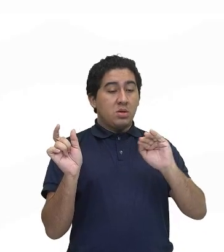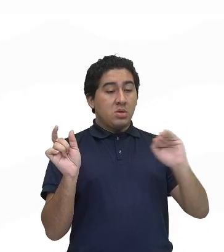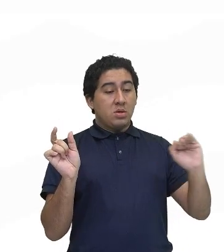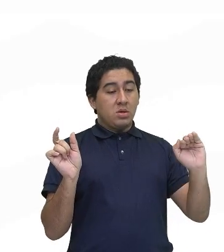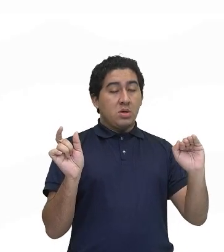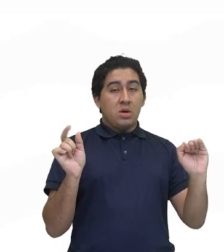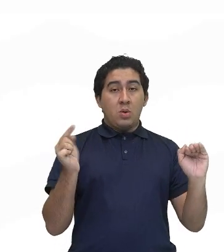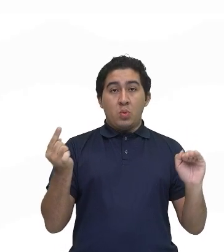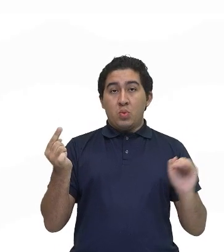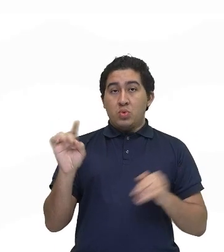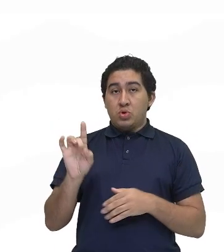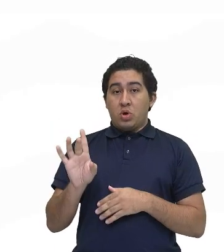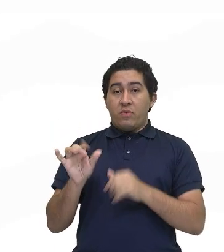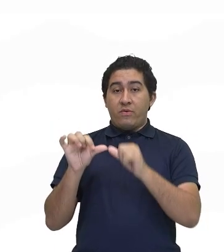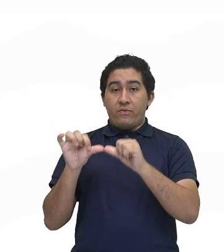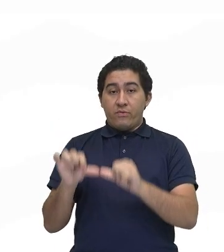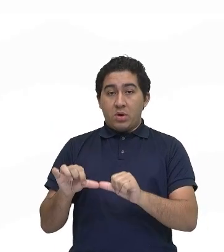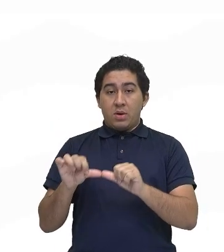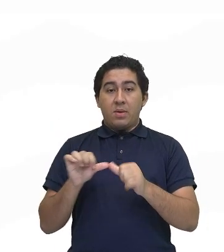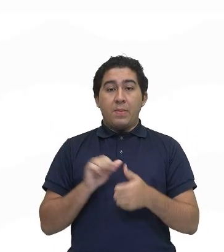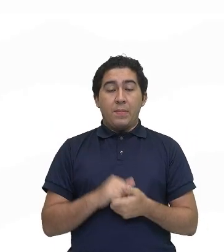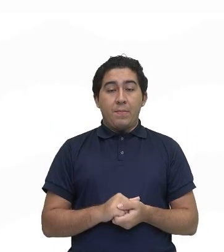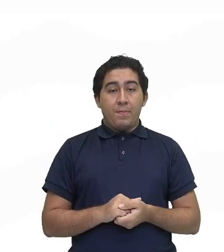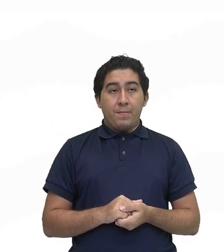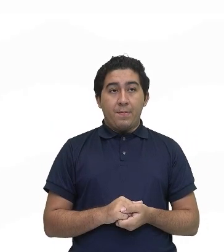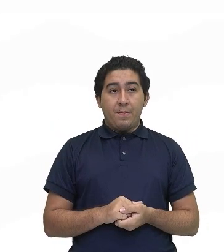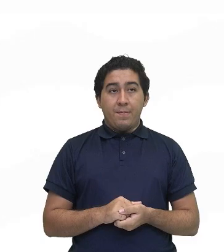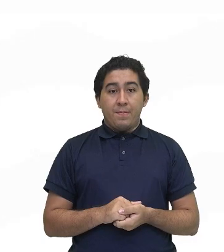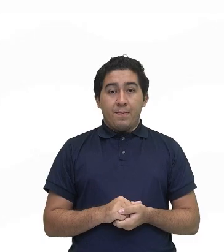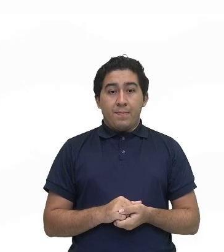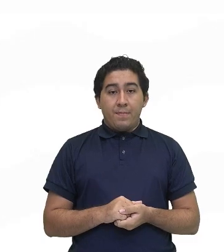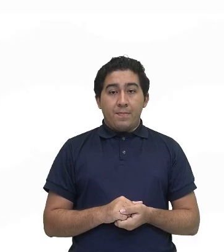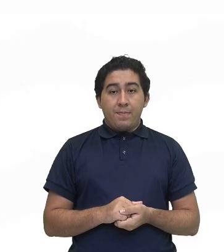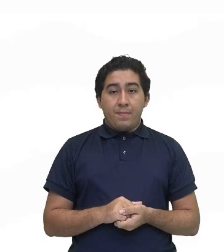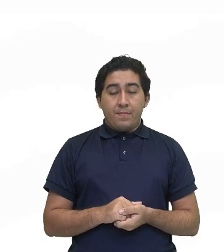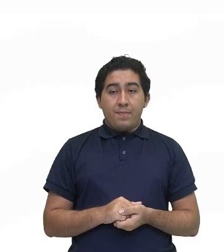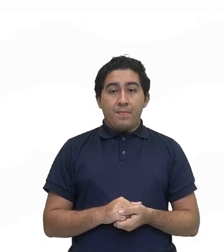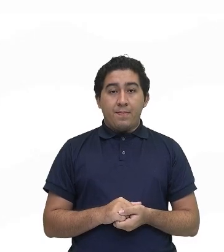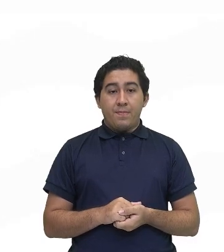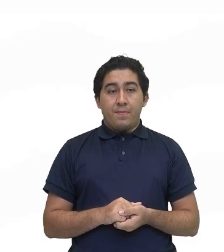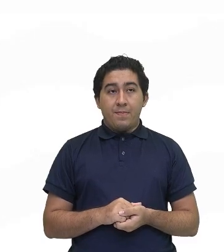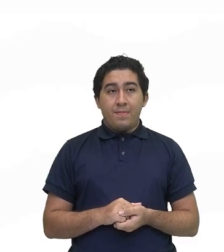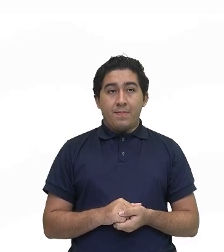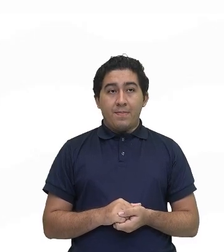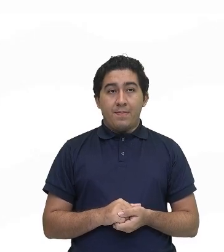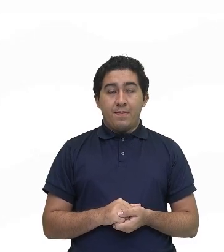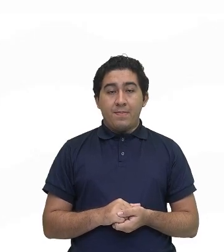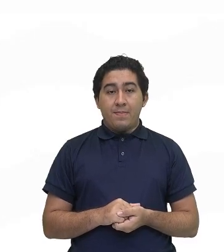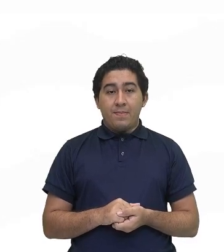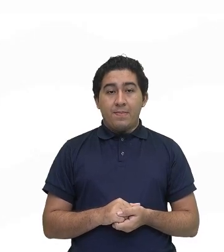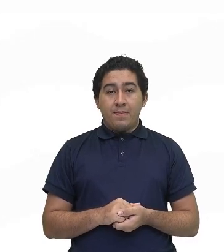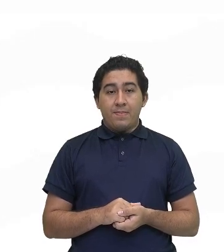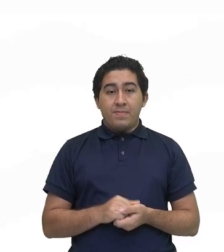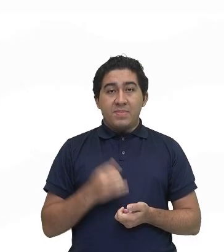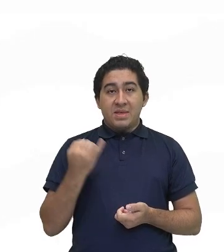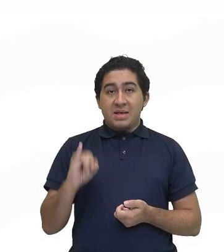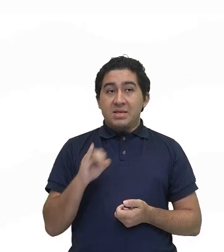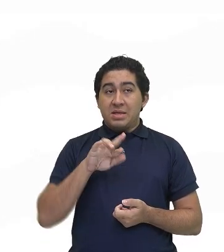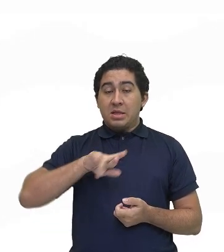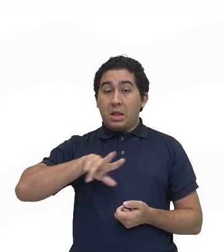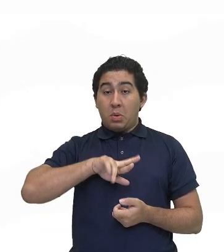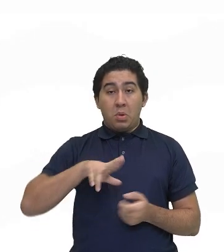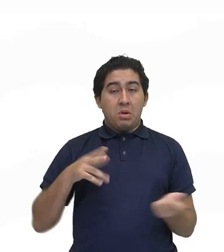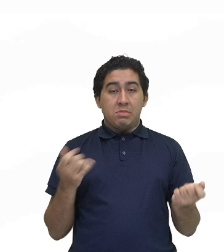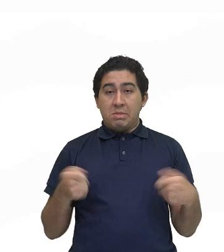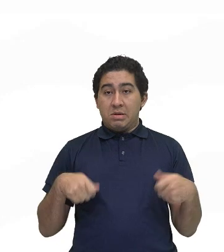se eu fosse escrever, né? Aí você tem algumas casas decimais, quando não é necessário